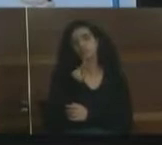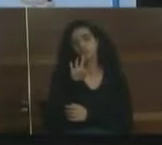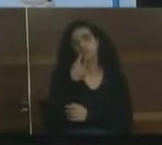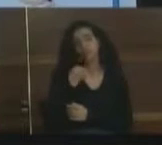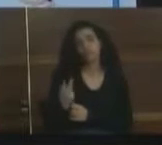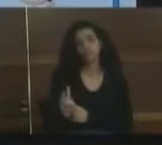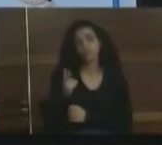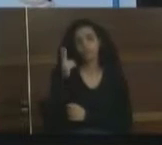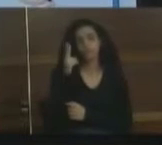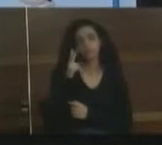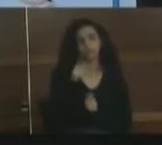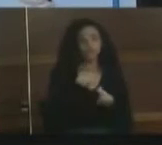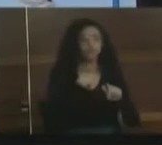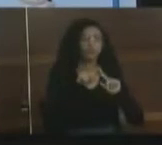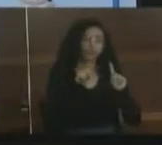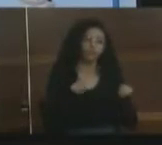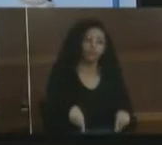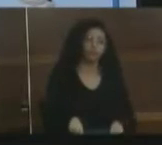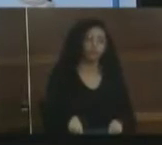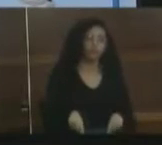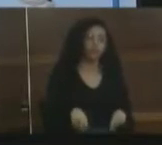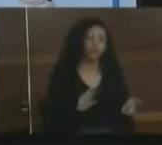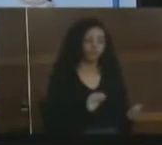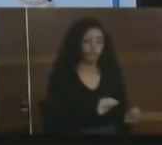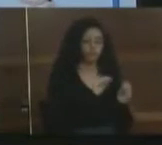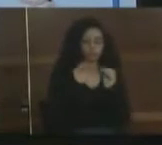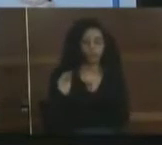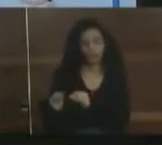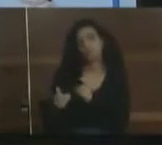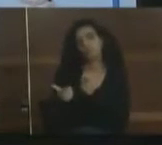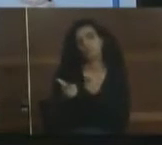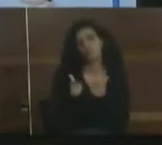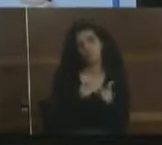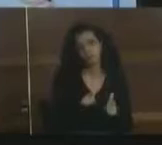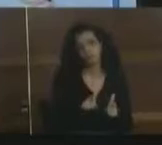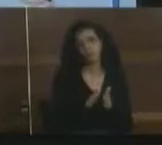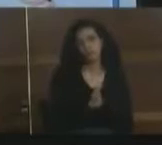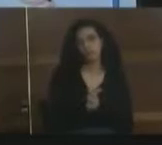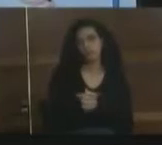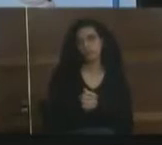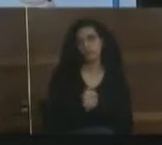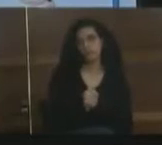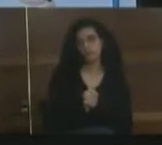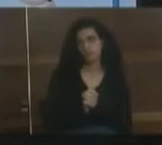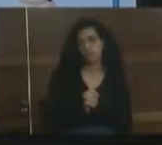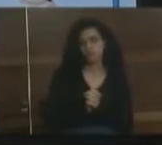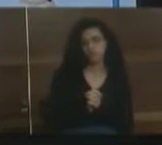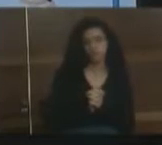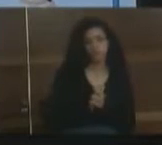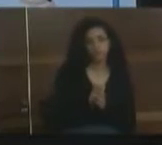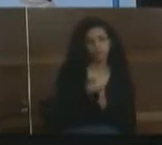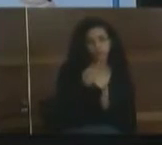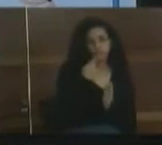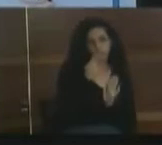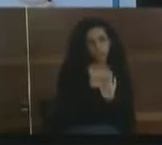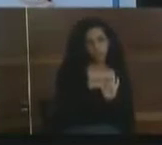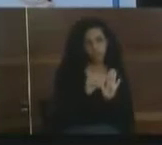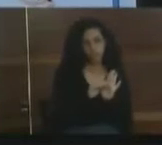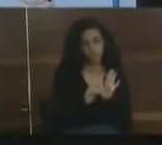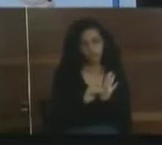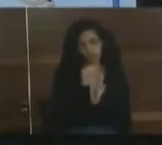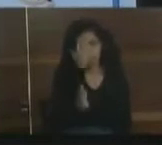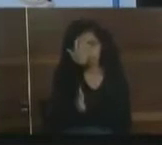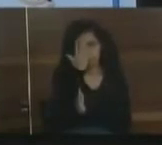patrimonial e serviços o e transferências correntes e outras receitas correntes vou falar na ordem para